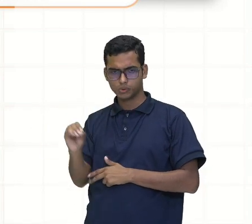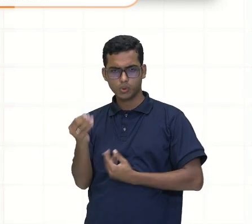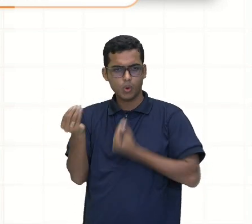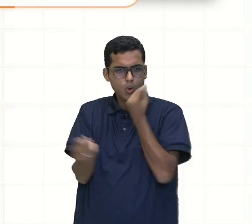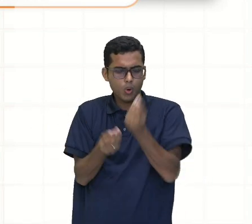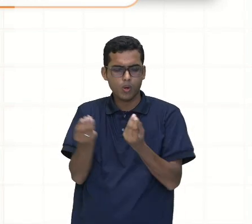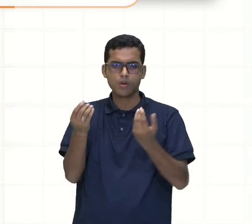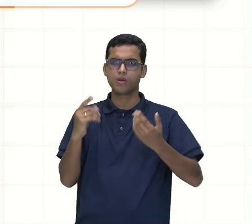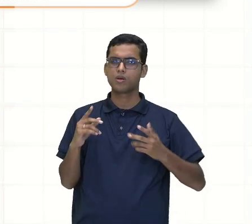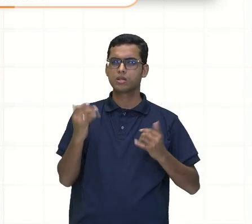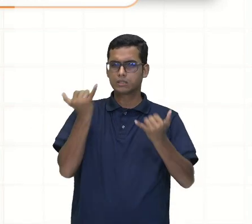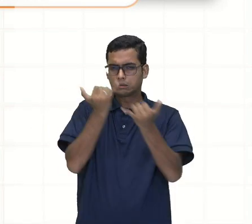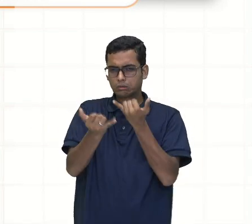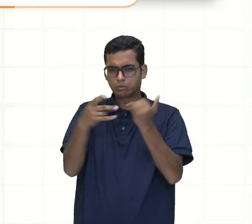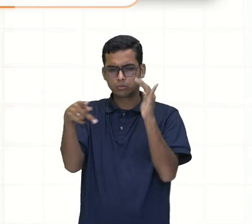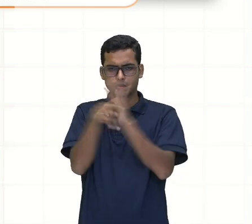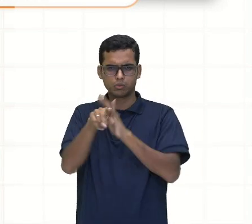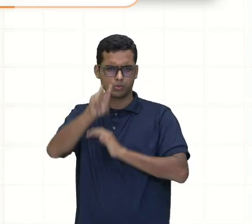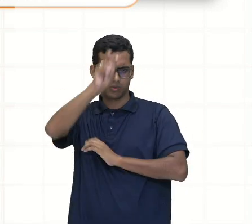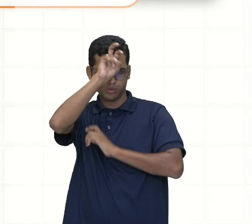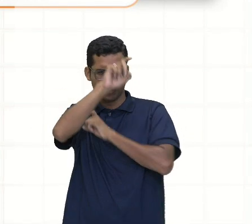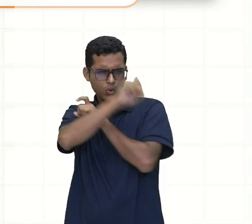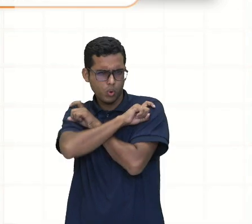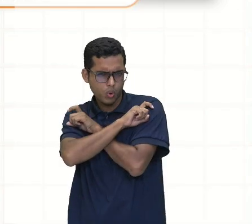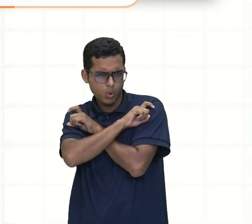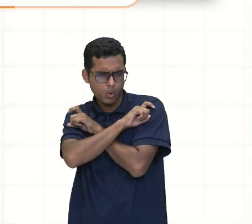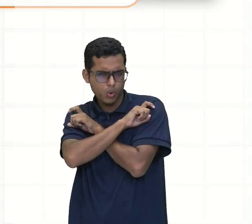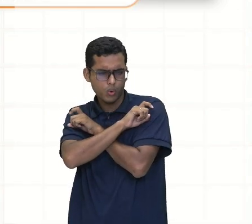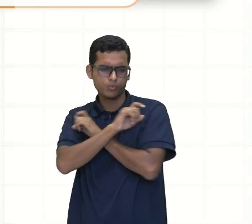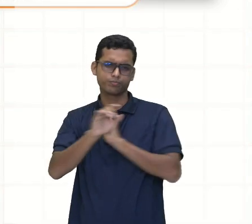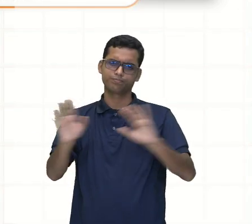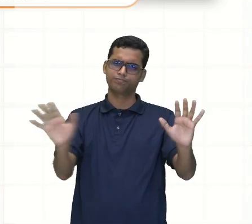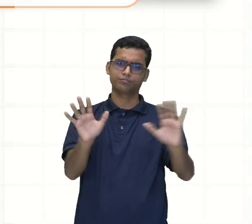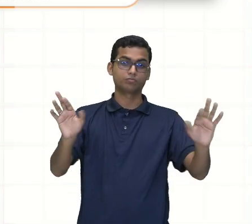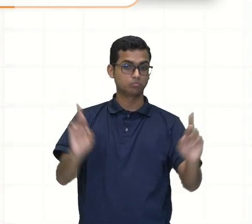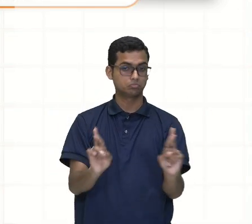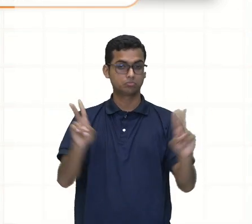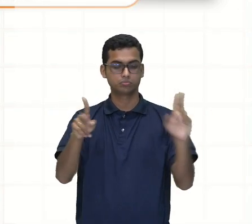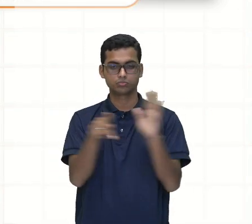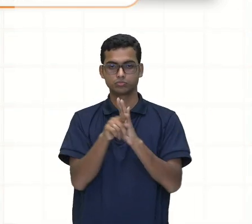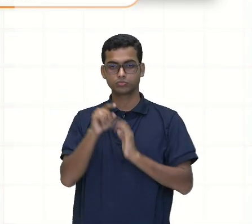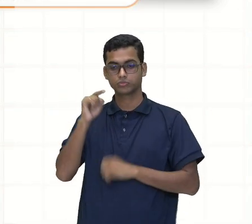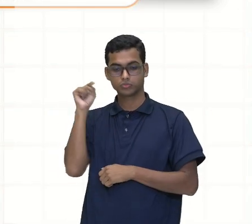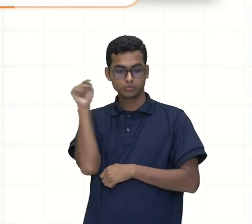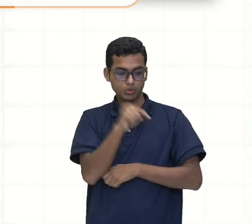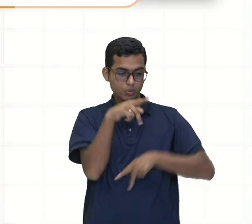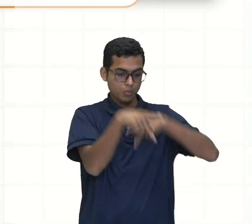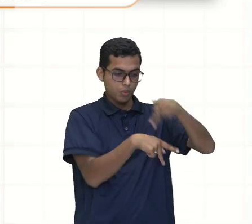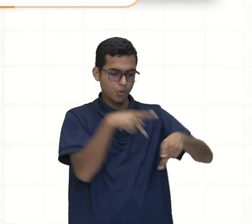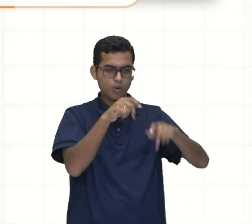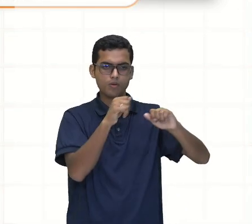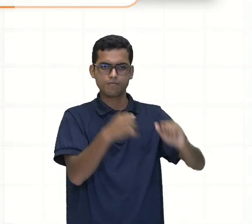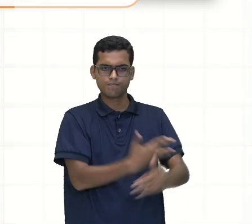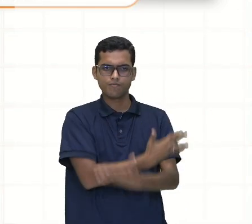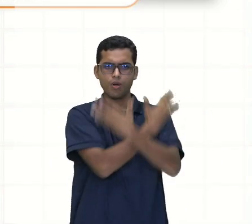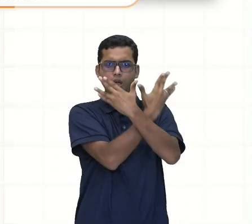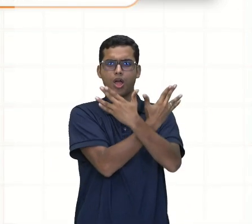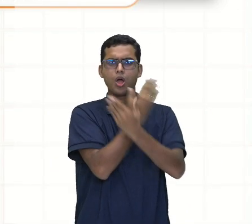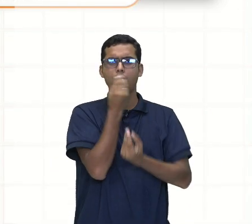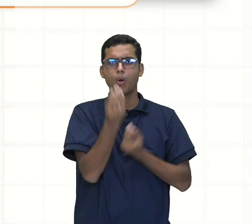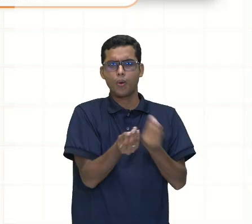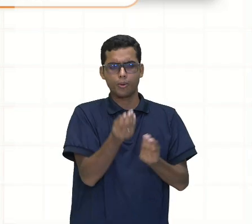era igual ao egípcio? Não, né? A mumificação feita pelos incas, ela era